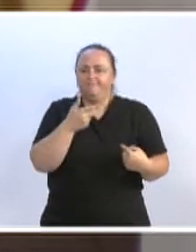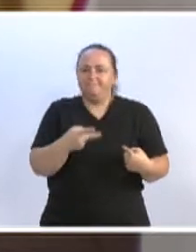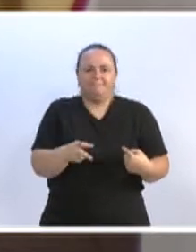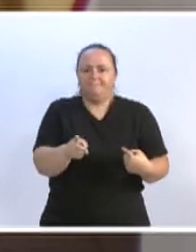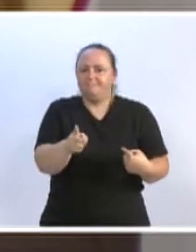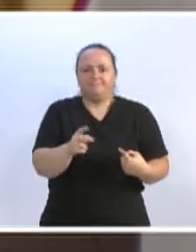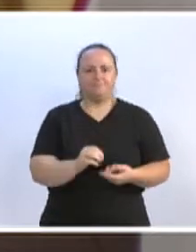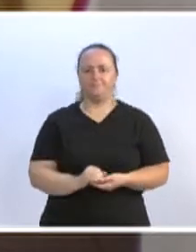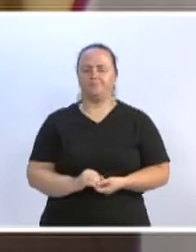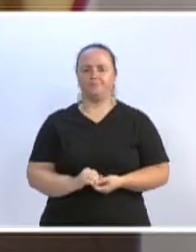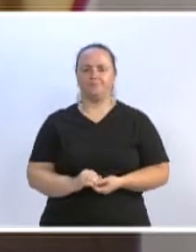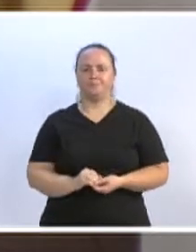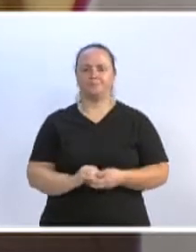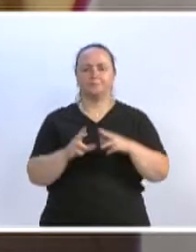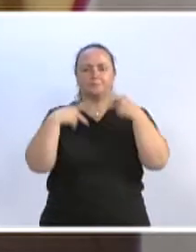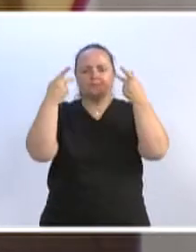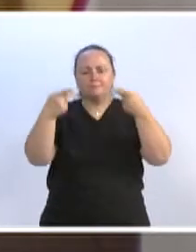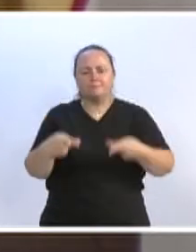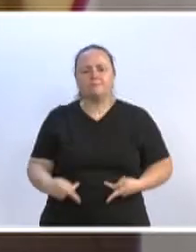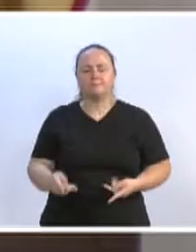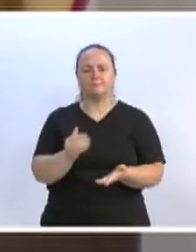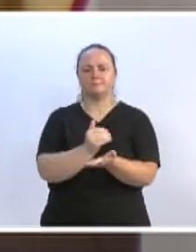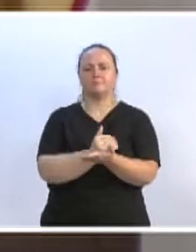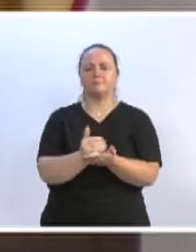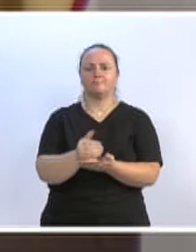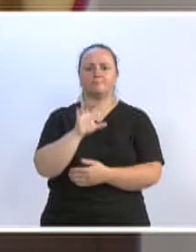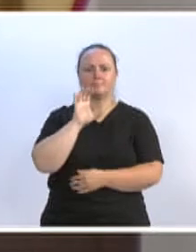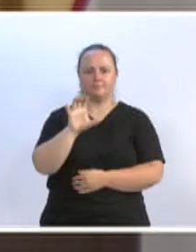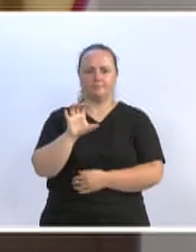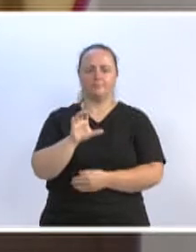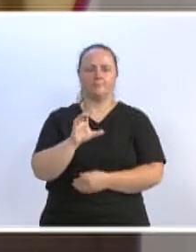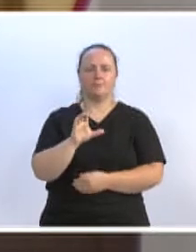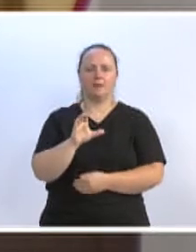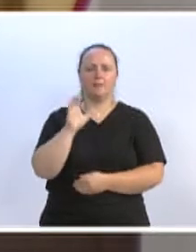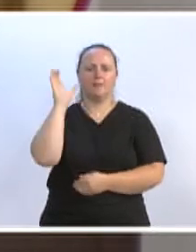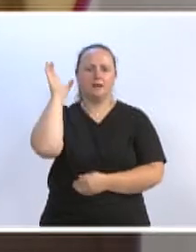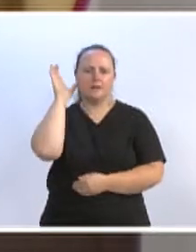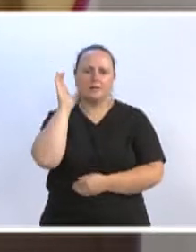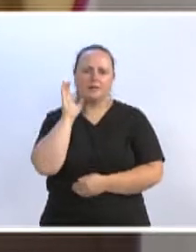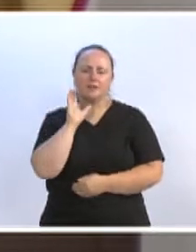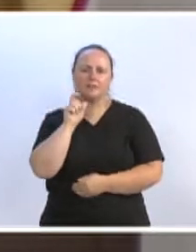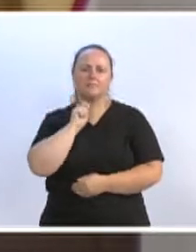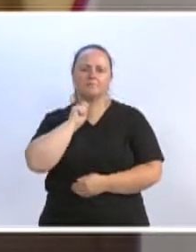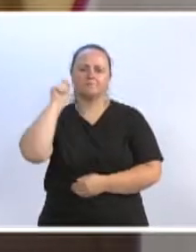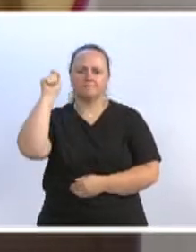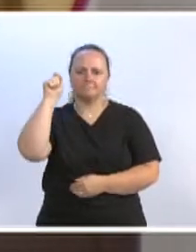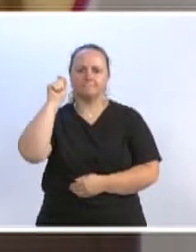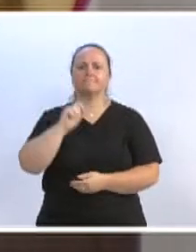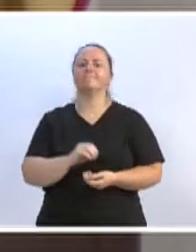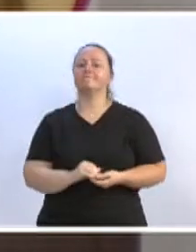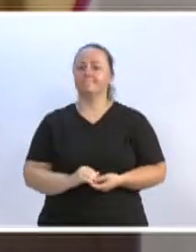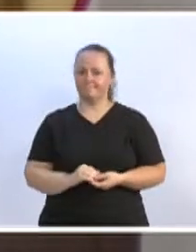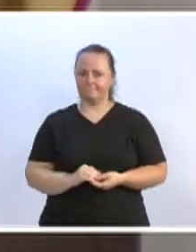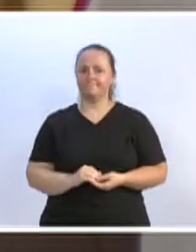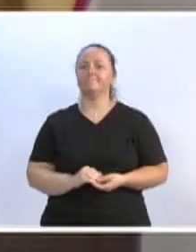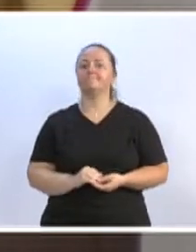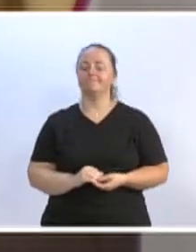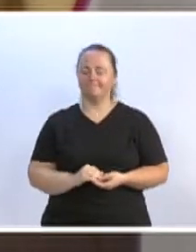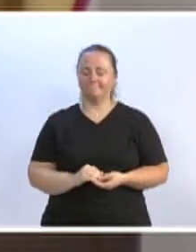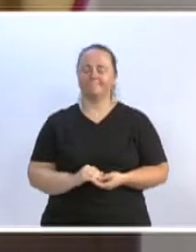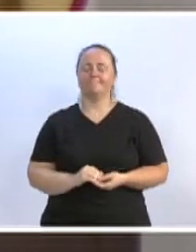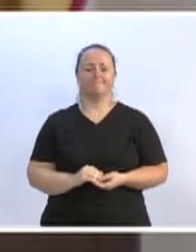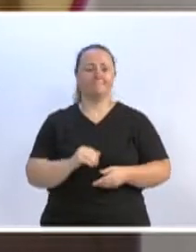humanidade começou assim na pequena família. Caim e Abel, 2 irmãos, uma pequena família. E justamente o homicídio